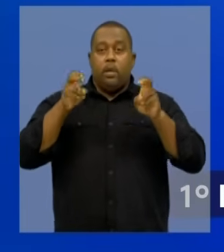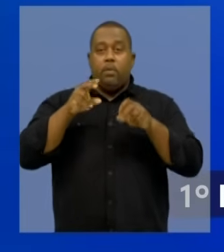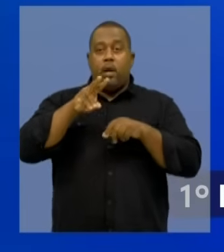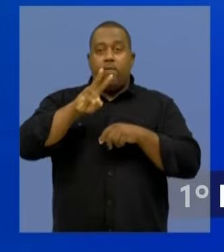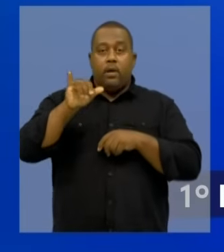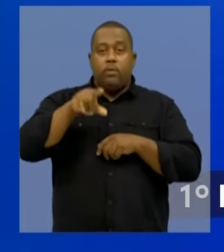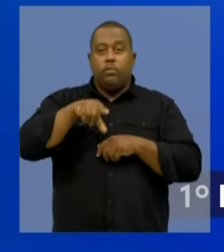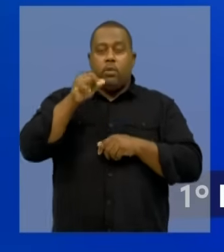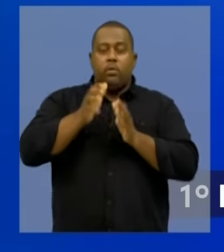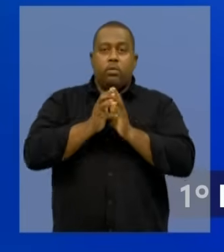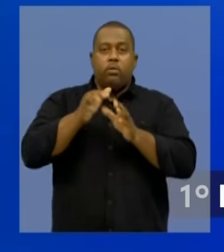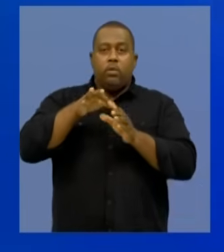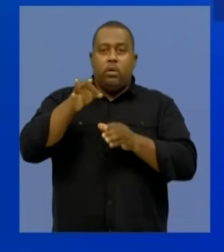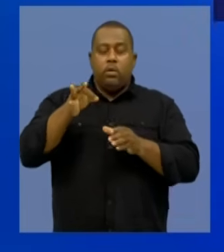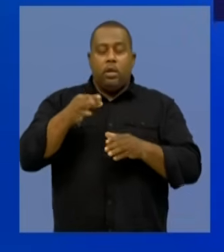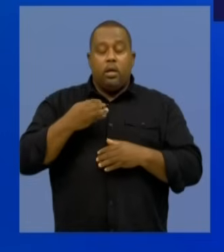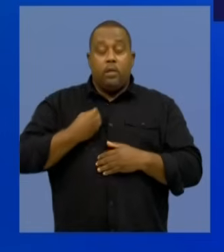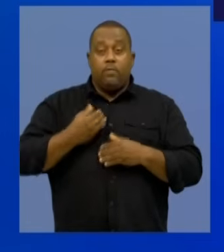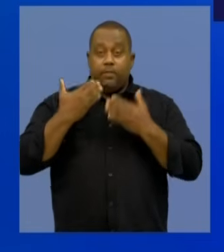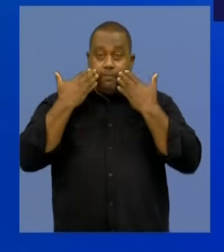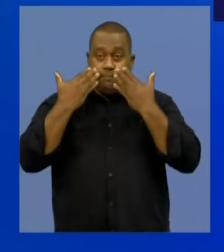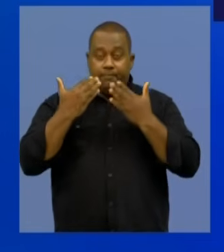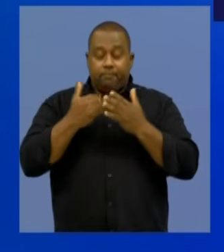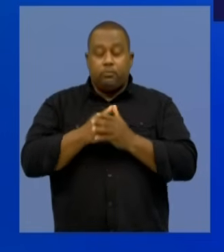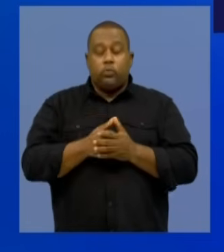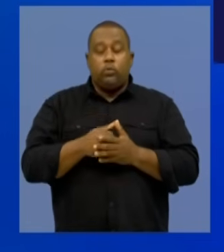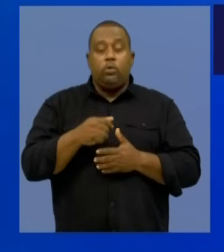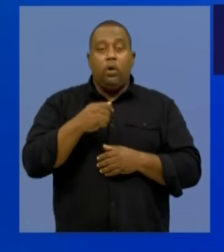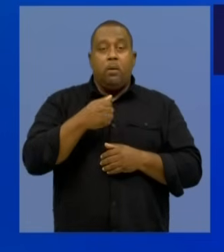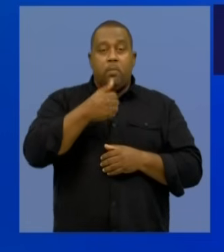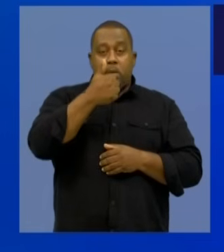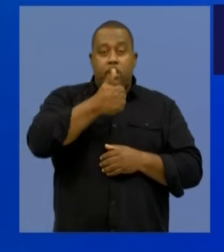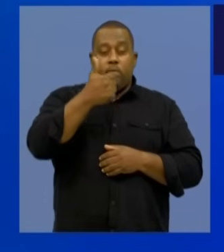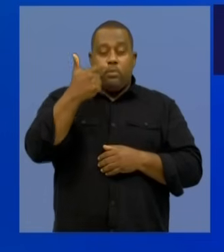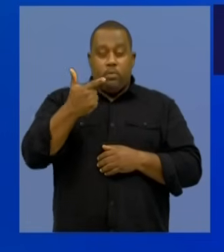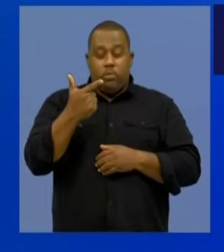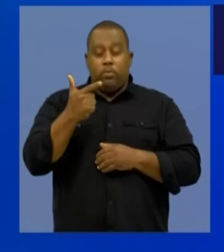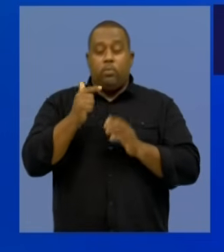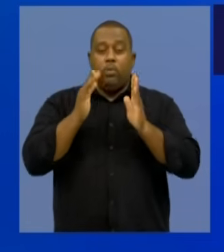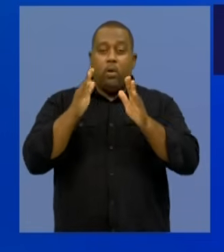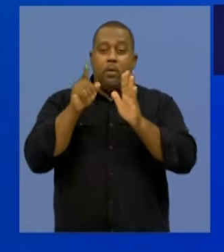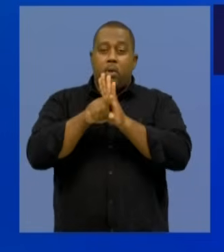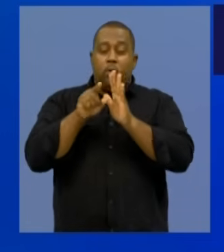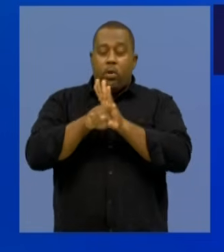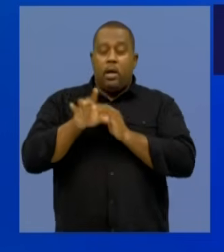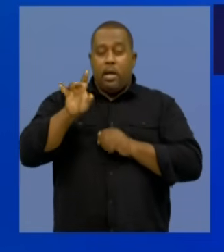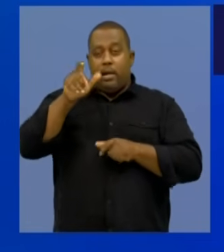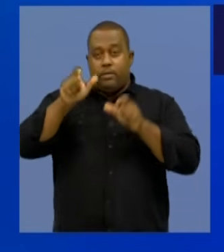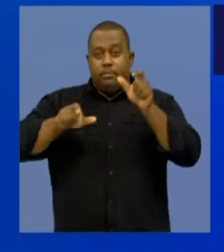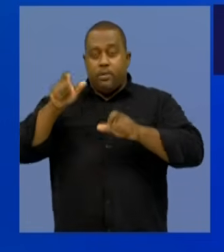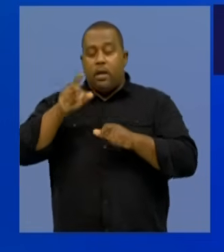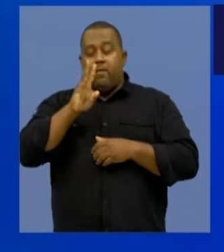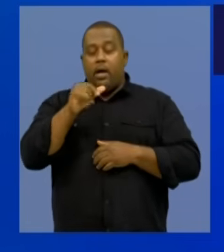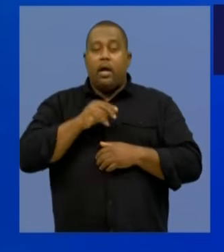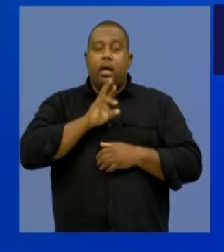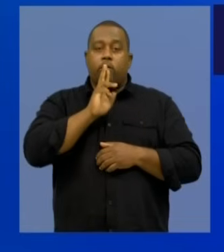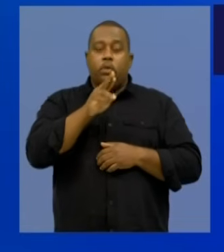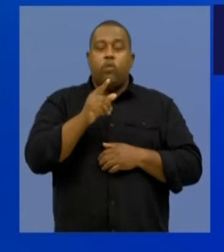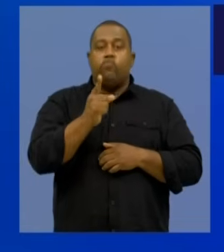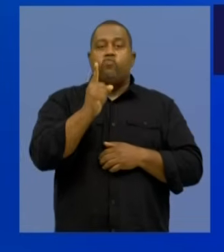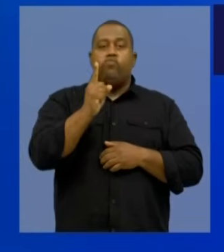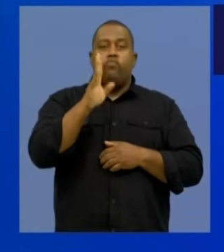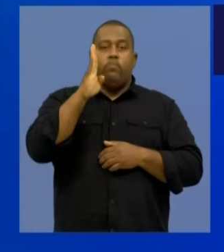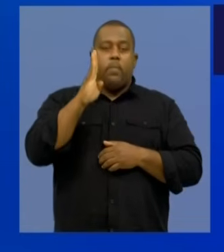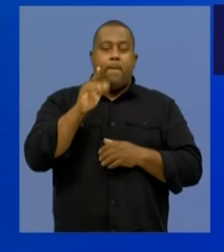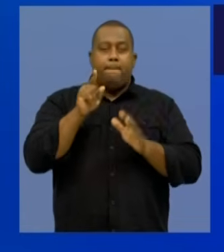por sorteio ao vivo. Nos 2 primeiros blocos de perguntas, cada candidato deverá responder apenas uma